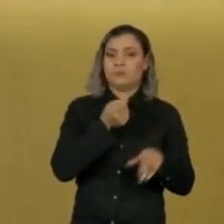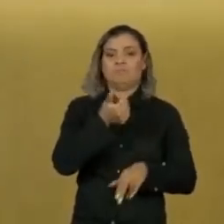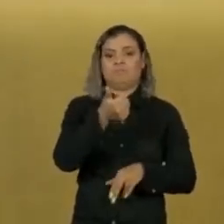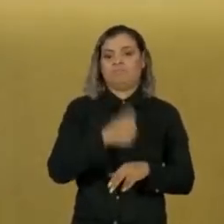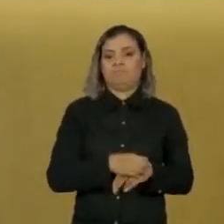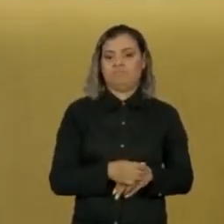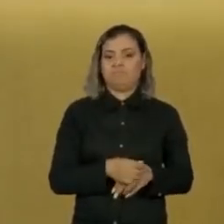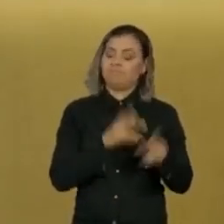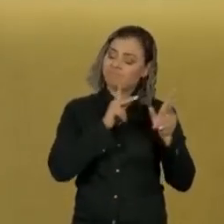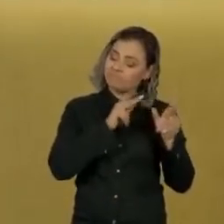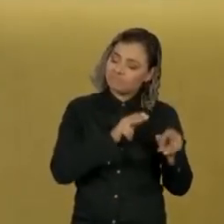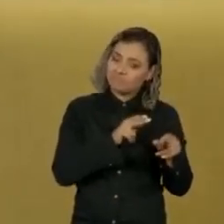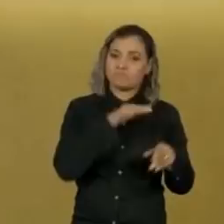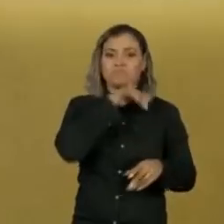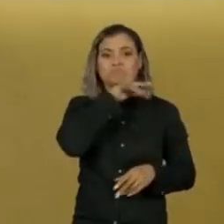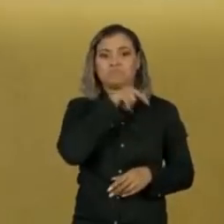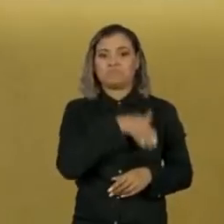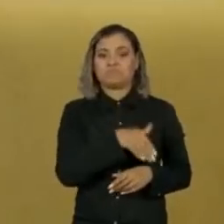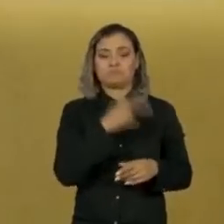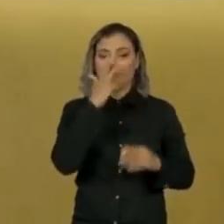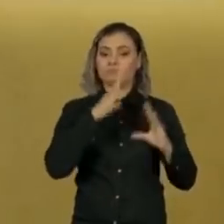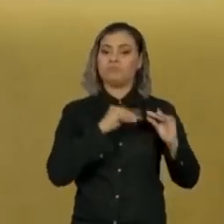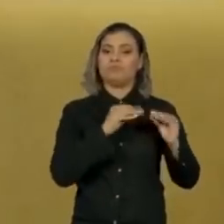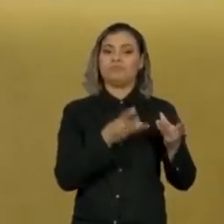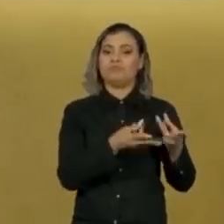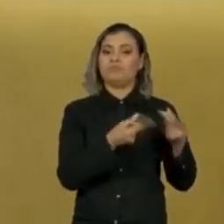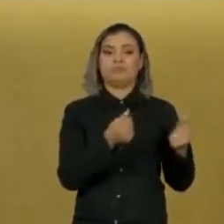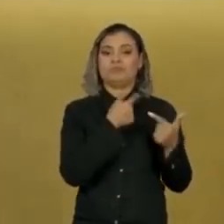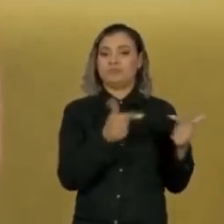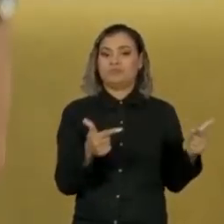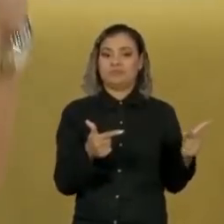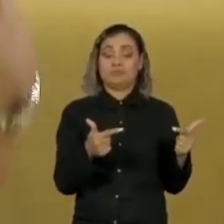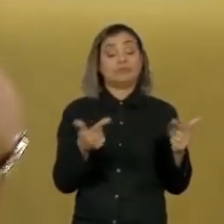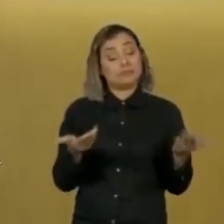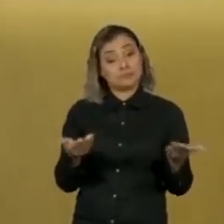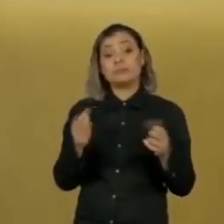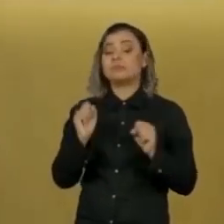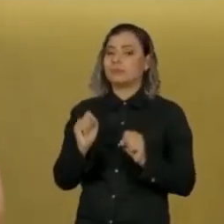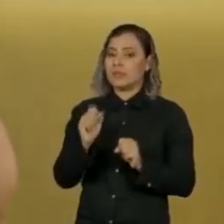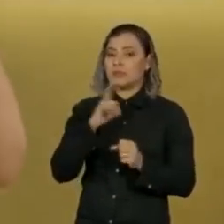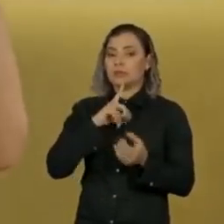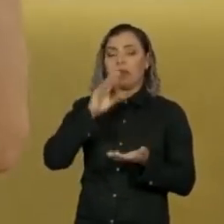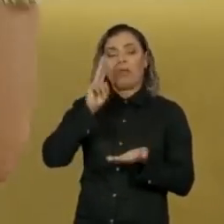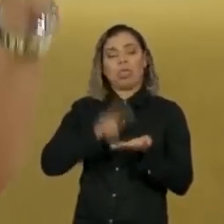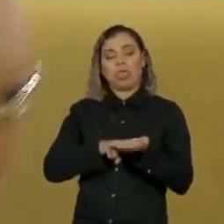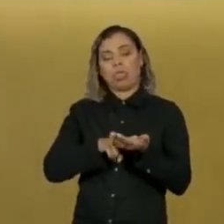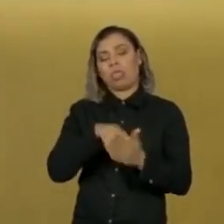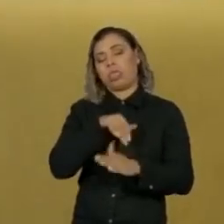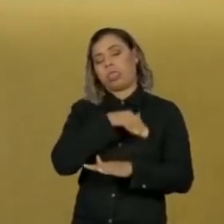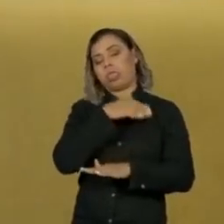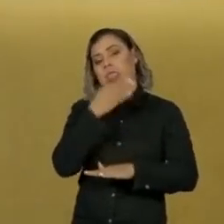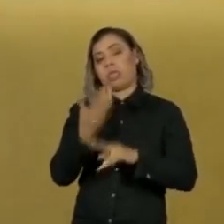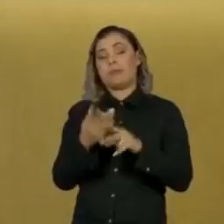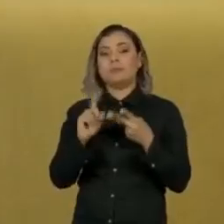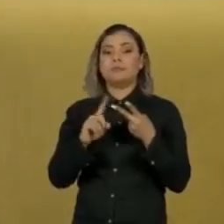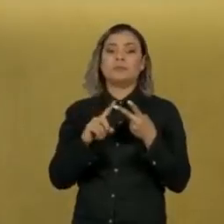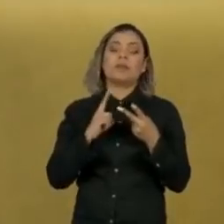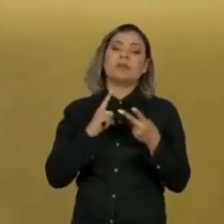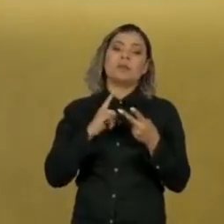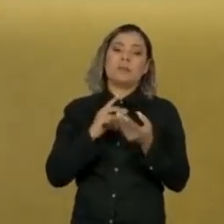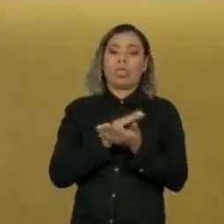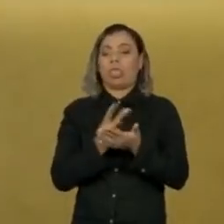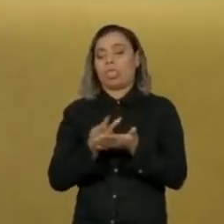Né? Ao mesmo tempo, a presença do distúrbio de sono, seja ele apneia, insônia ou qualquer outro distúrbio de sono,